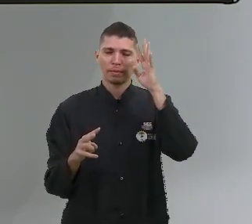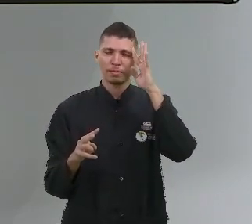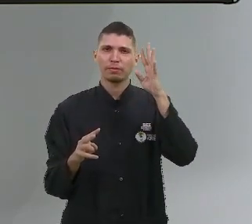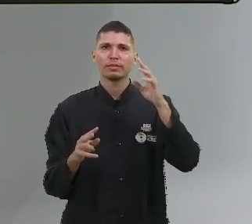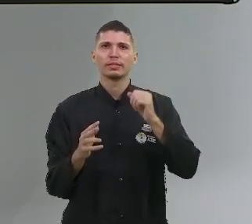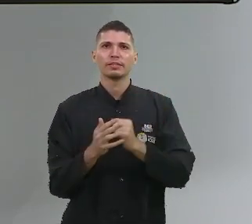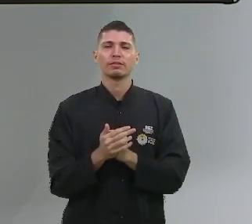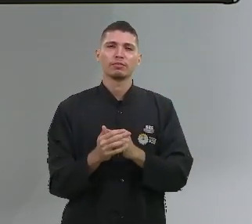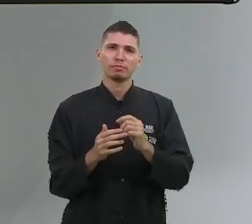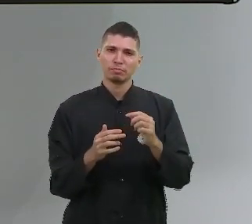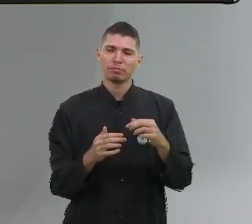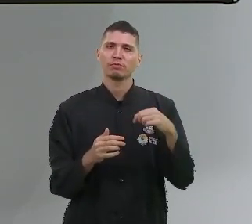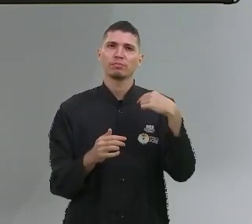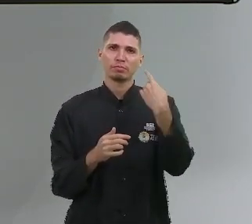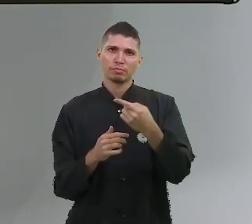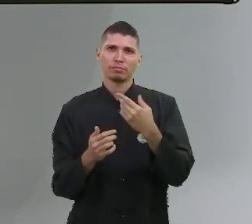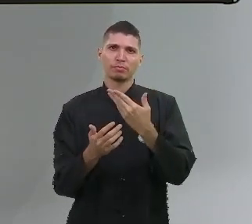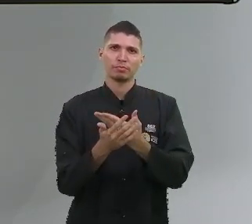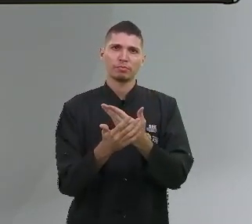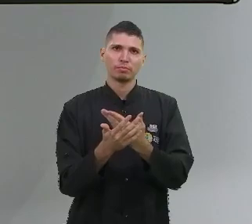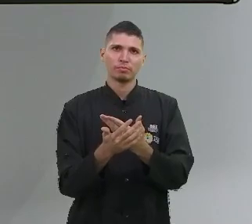que é importante vocês estarem